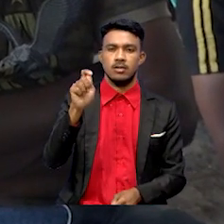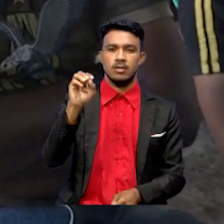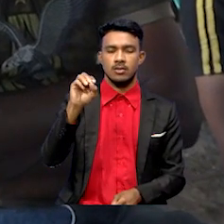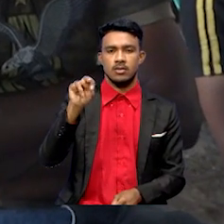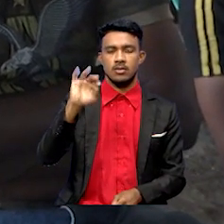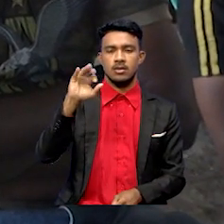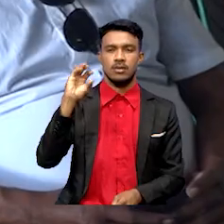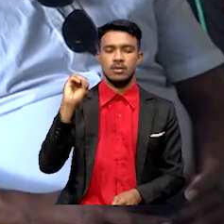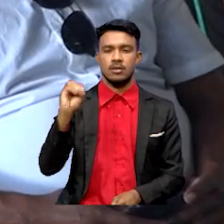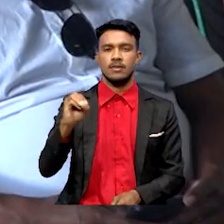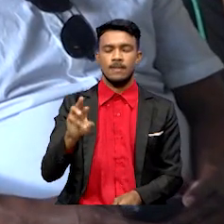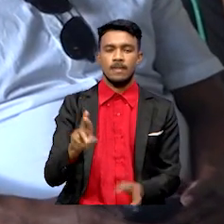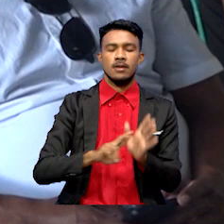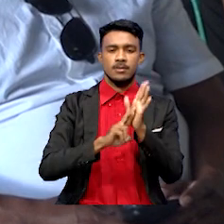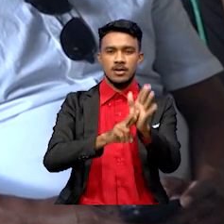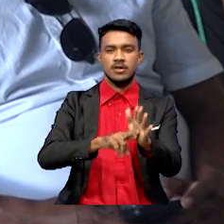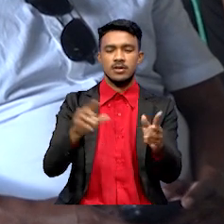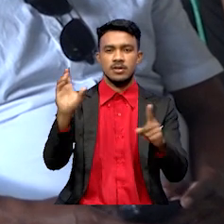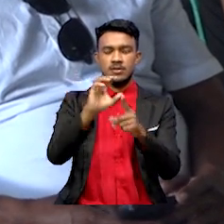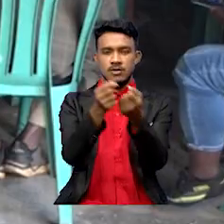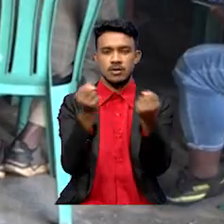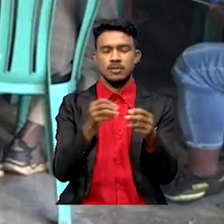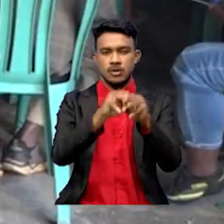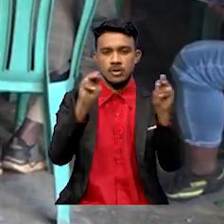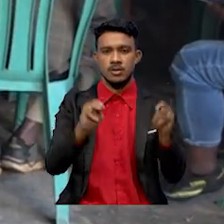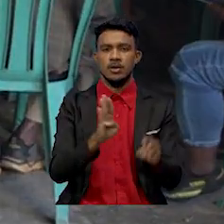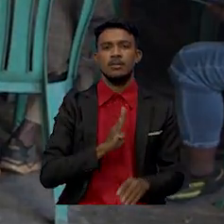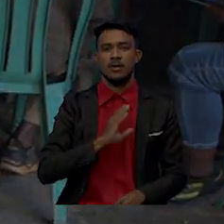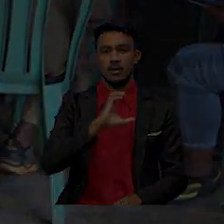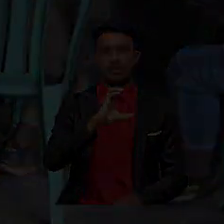representante chefe Sucucira e a município Boucau. Equipa cobertura GMN.